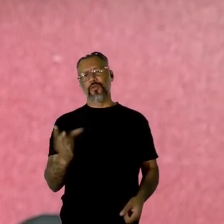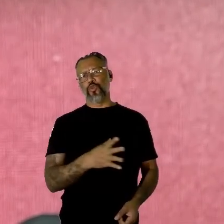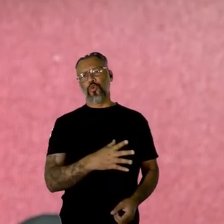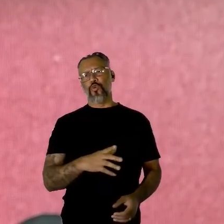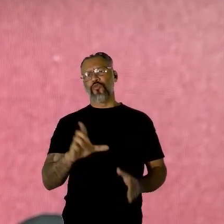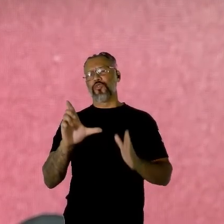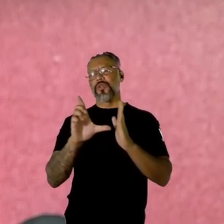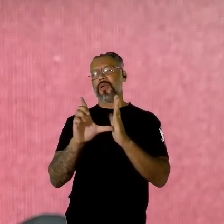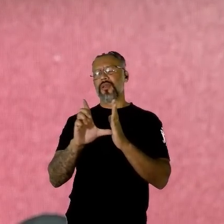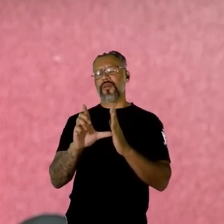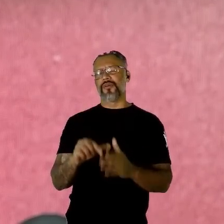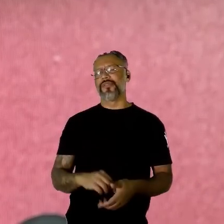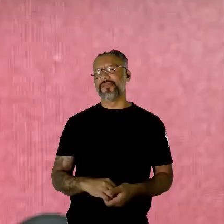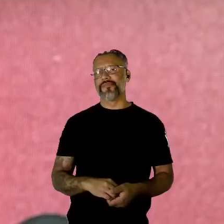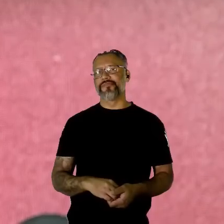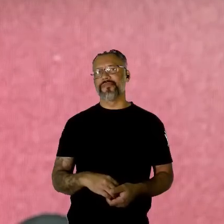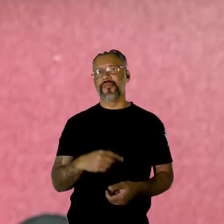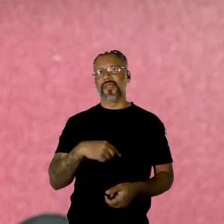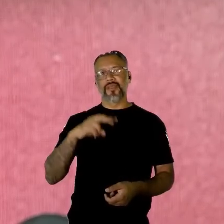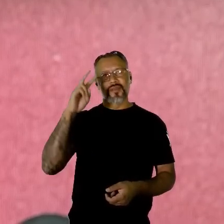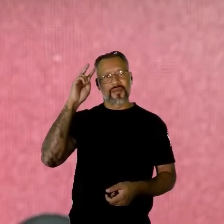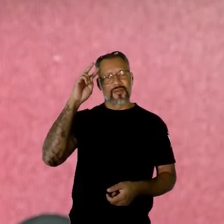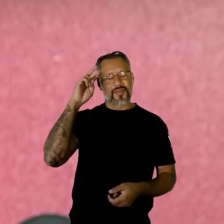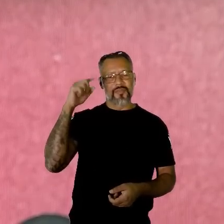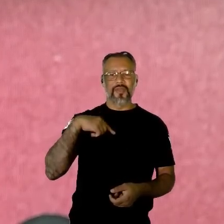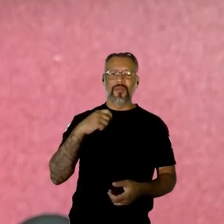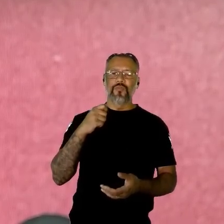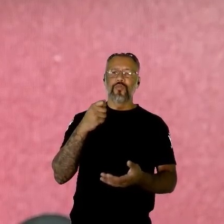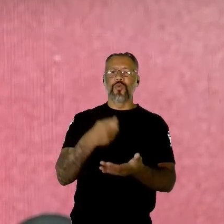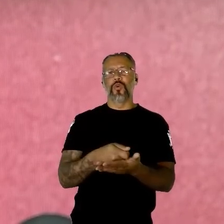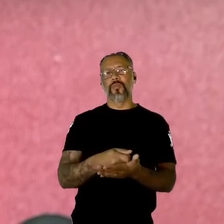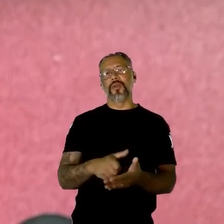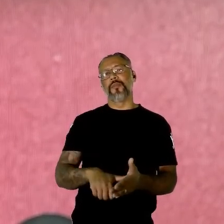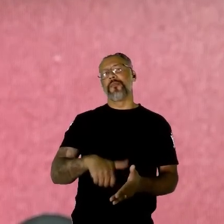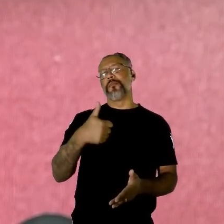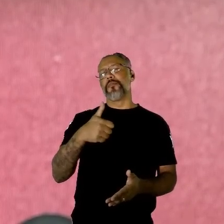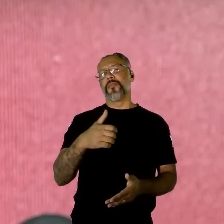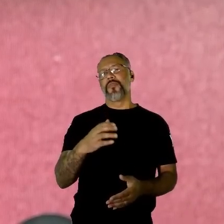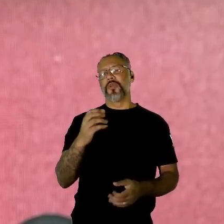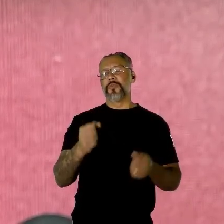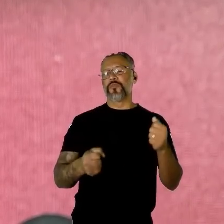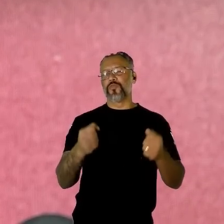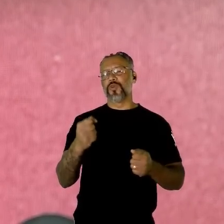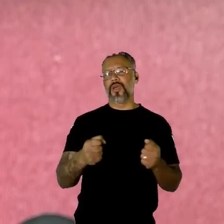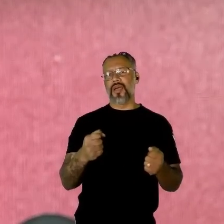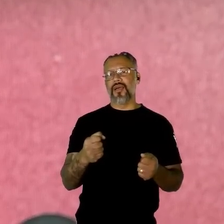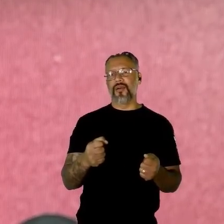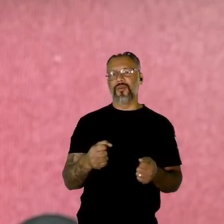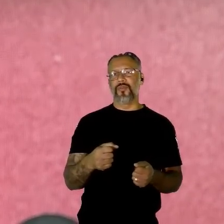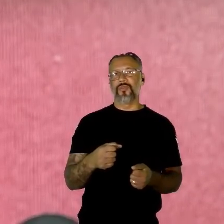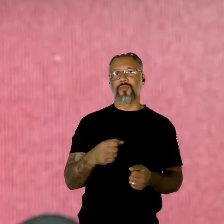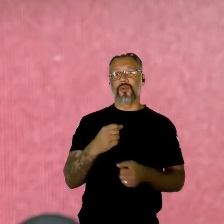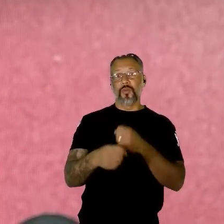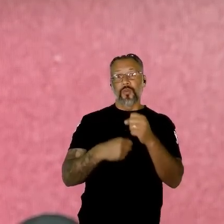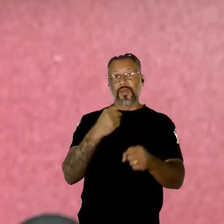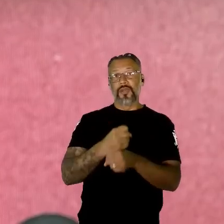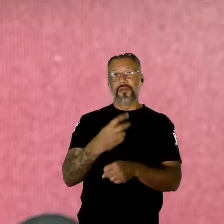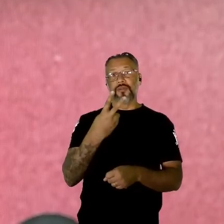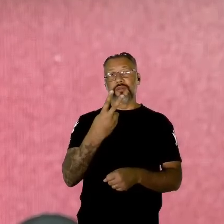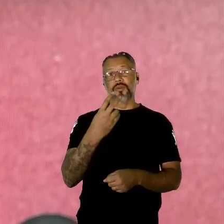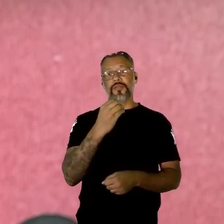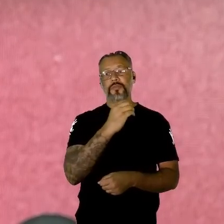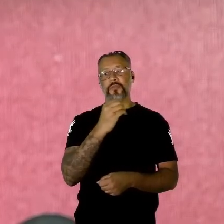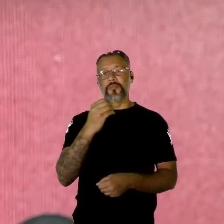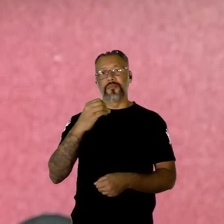eu me lembro quando eu comprei o meu golzinho que meu primeiro carro zero como eu não comprei em 2009 toda